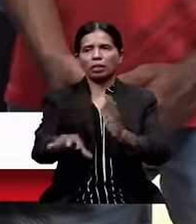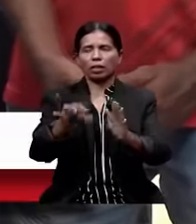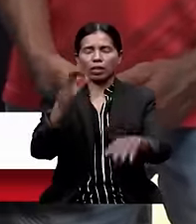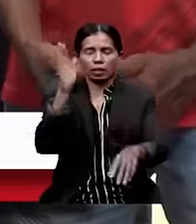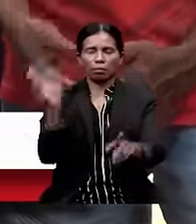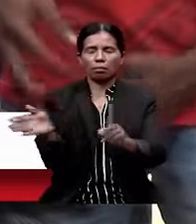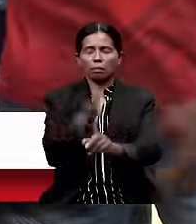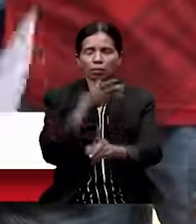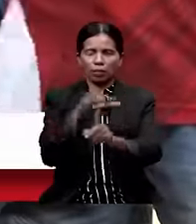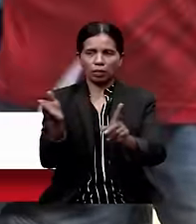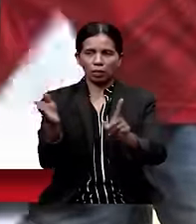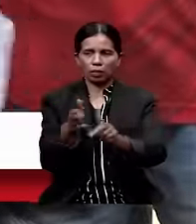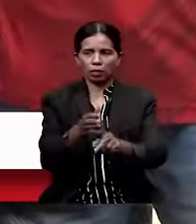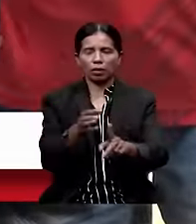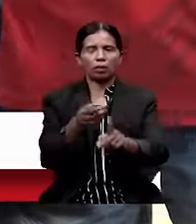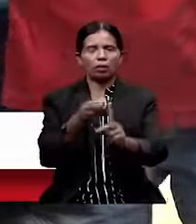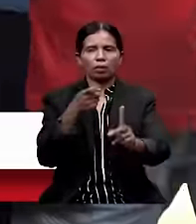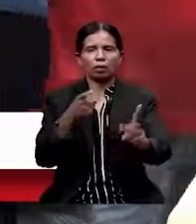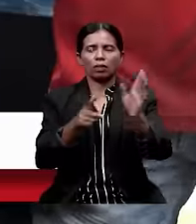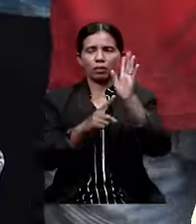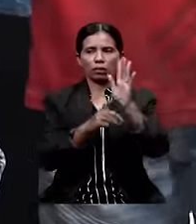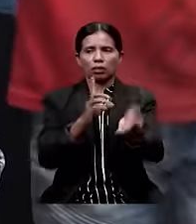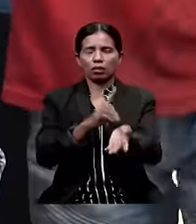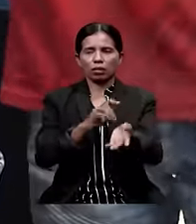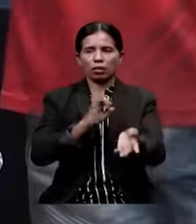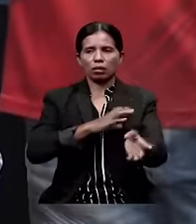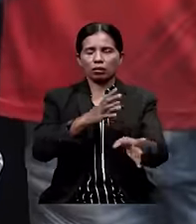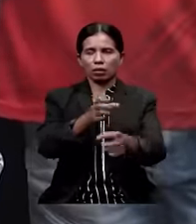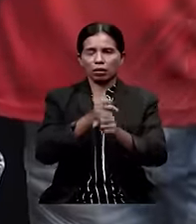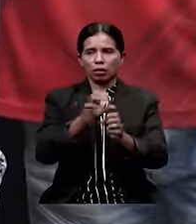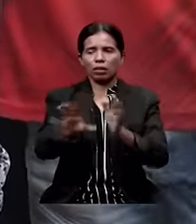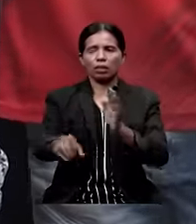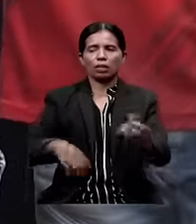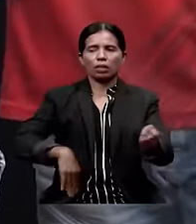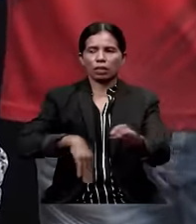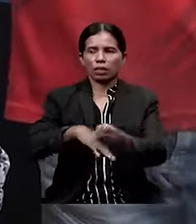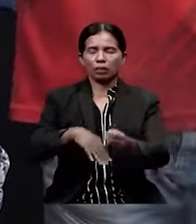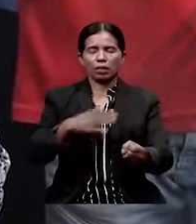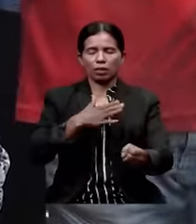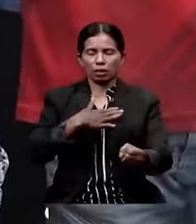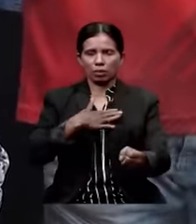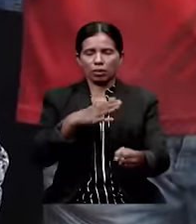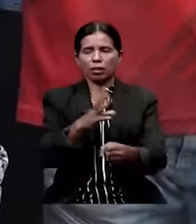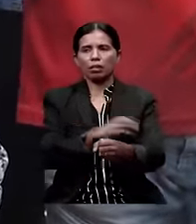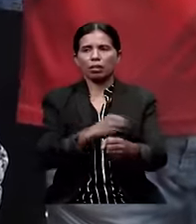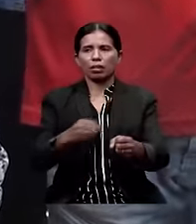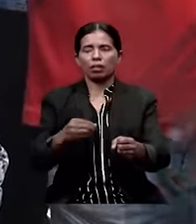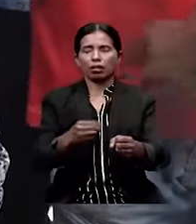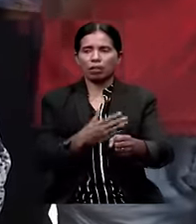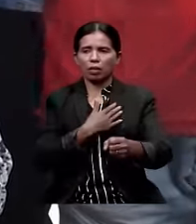torturação, nebe maka husi testar médico nebe ausi mona kata hetan tebe ia hirusmata parte karuk